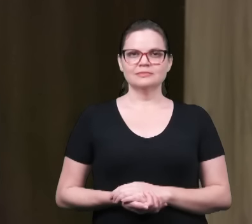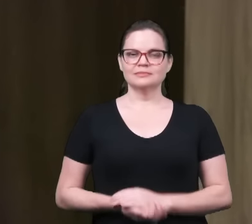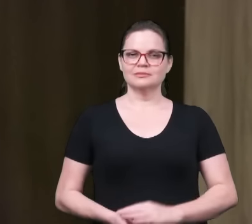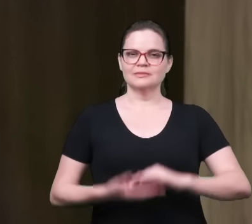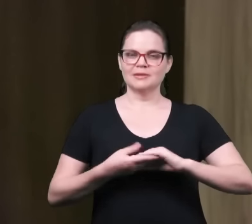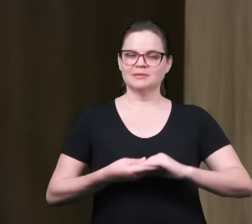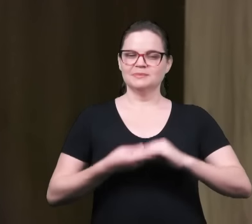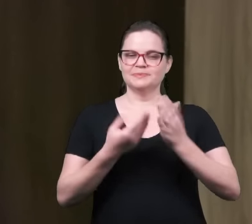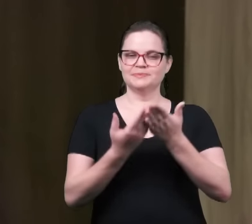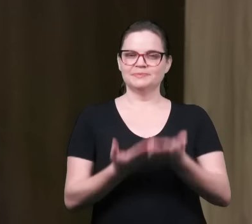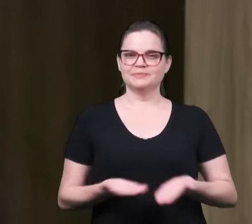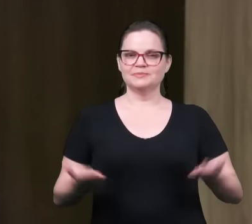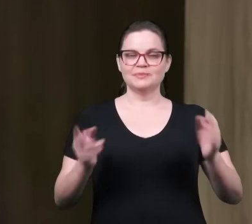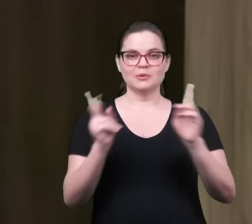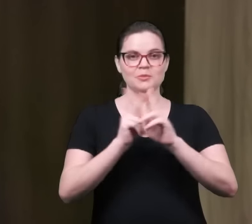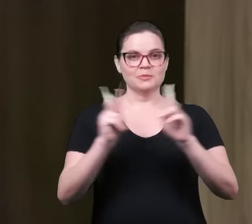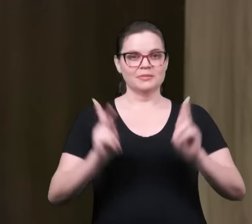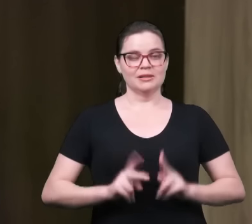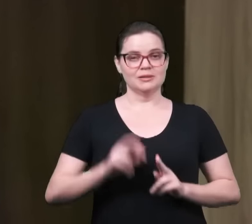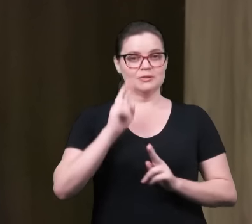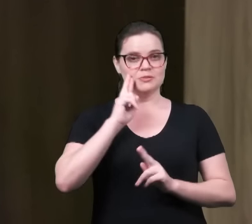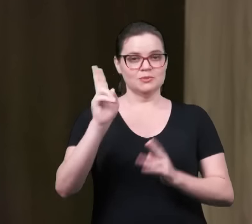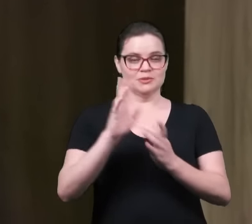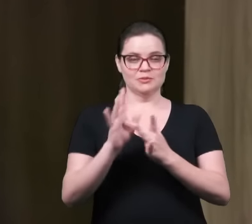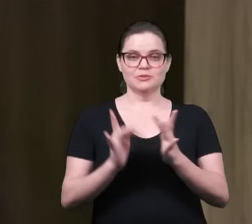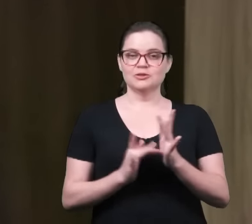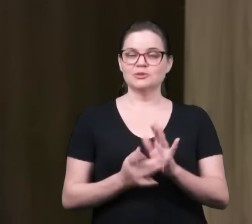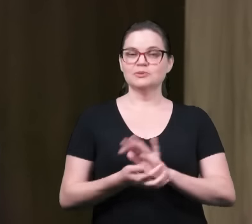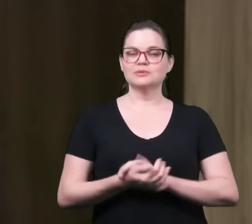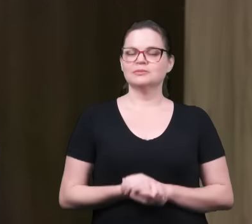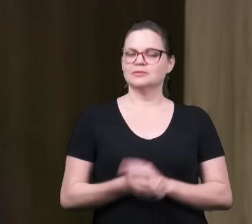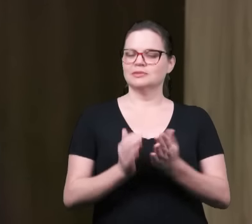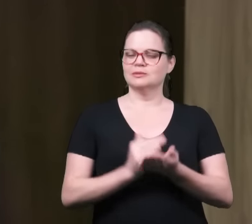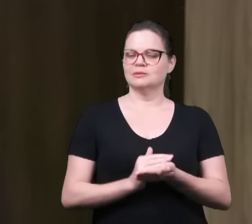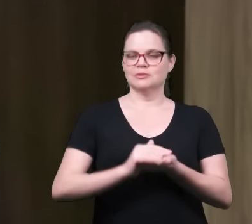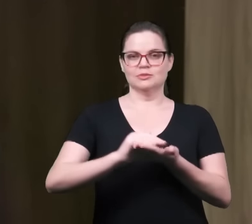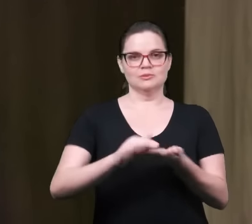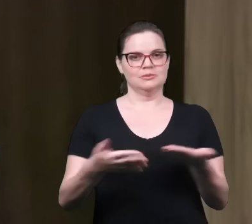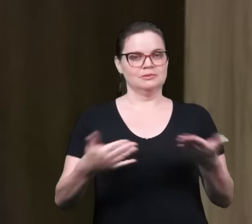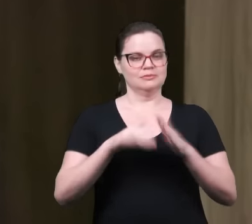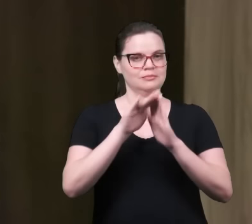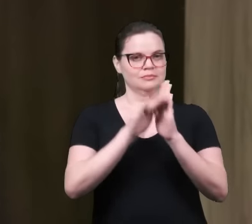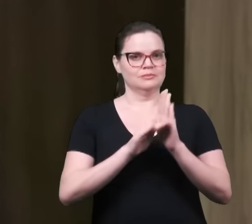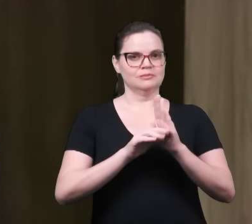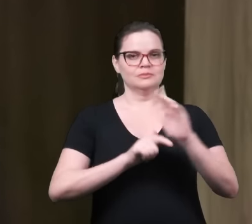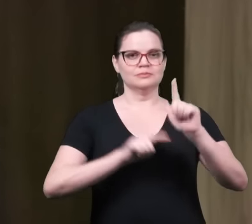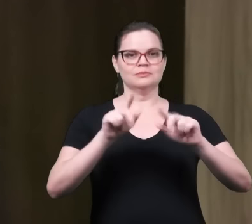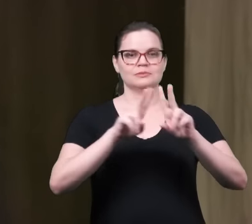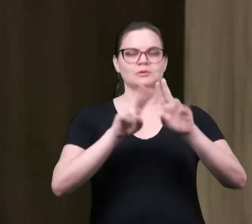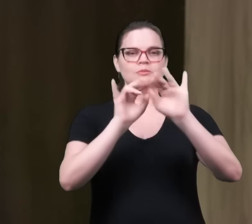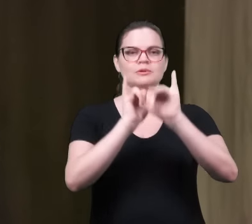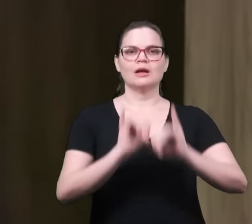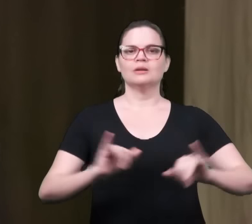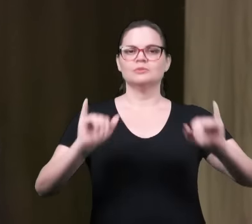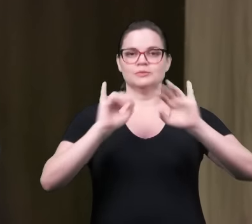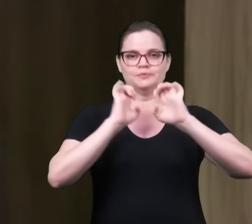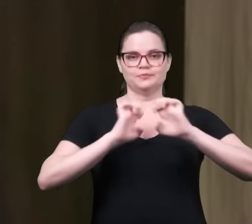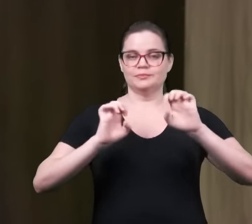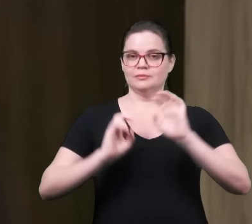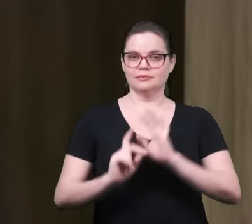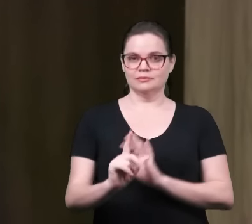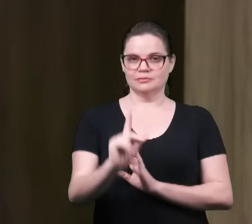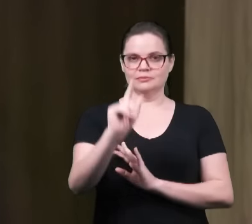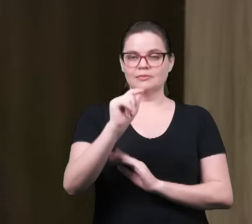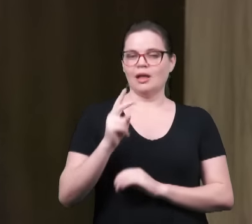Todos saudamos com a paz do Senhor Jesus. Esse é o programa Anunciando o Evangelho Eterno. Todas